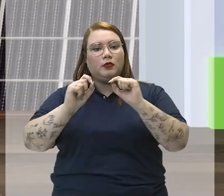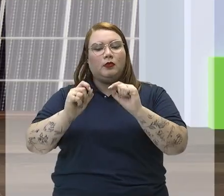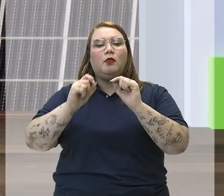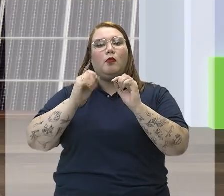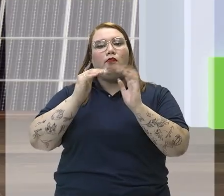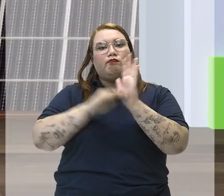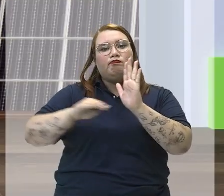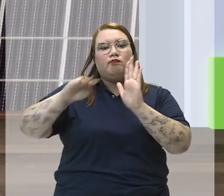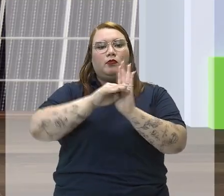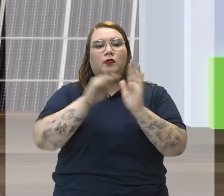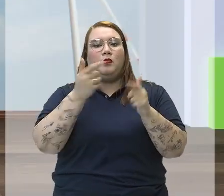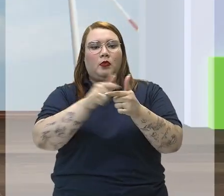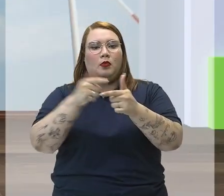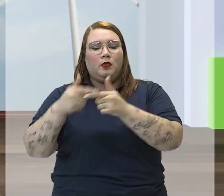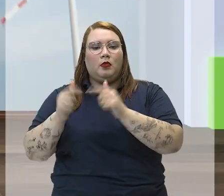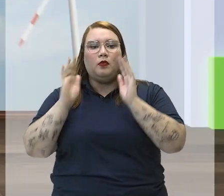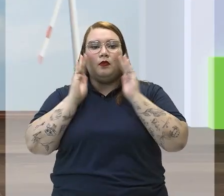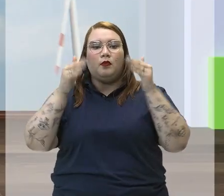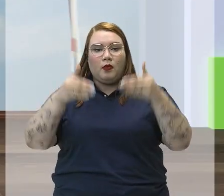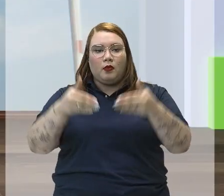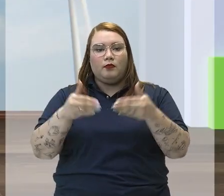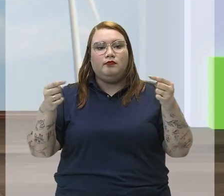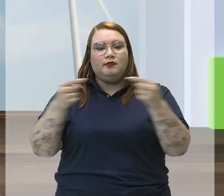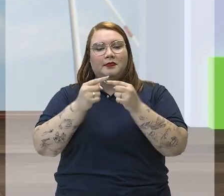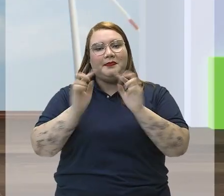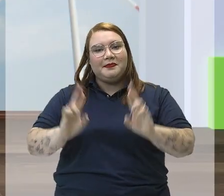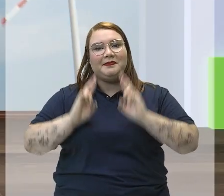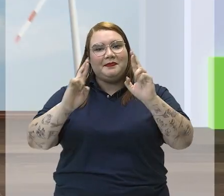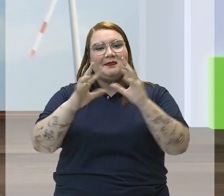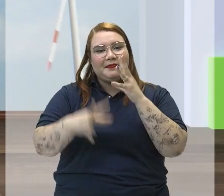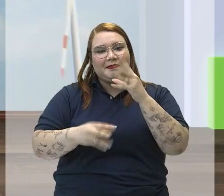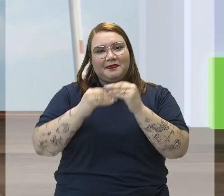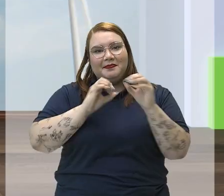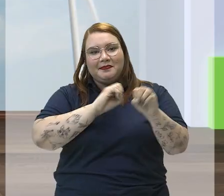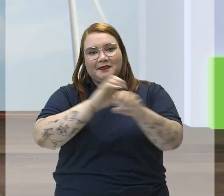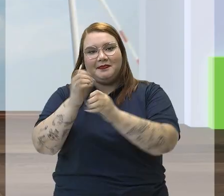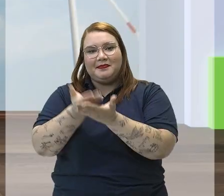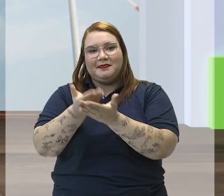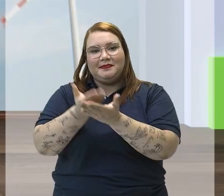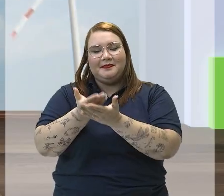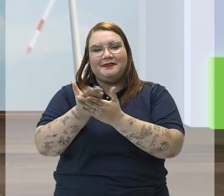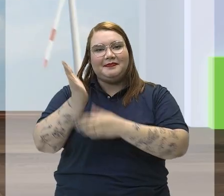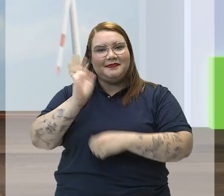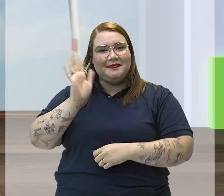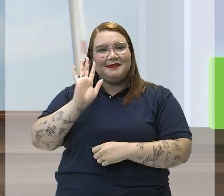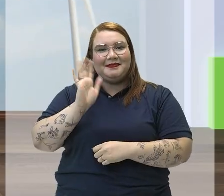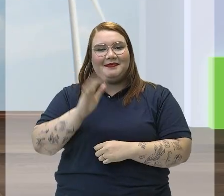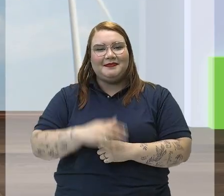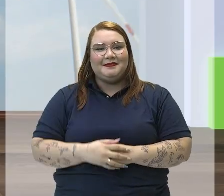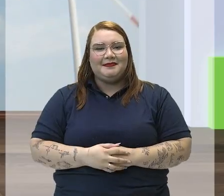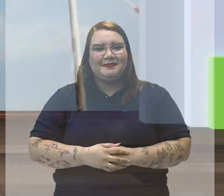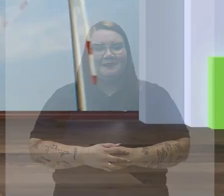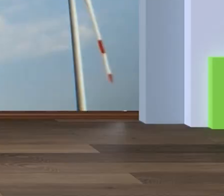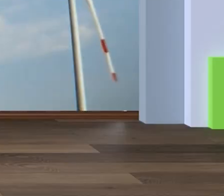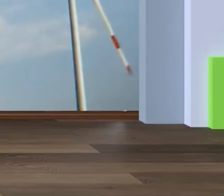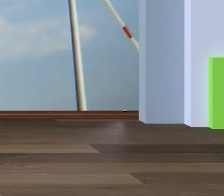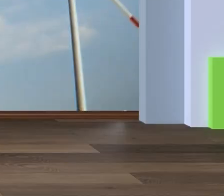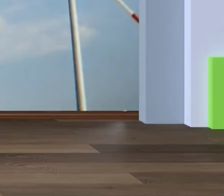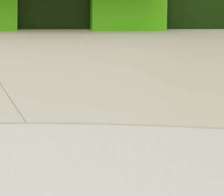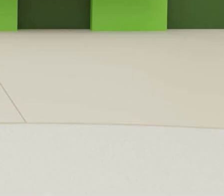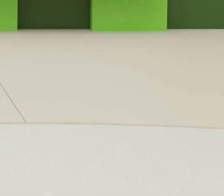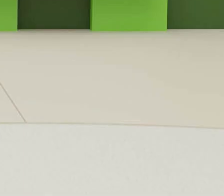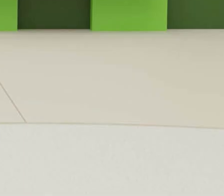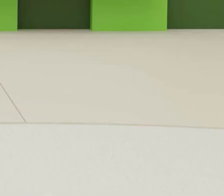problemas relacionados às mudanças climáticas. Espero ter contribuído com a aula de vocês. Até uma próxima oportunidade. Tchau, tchau. Fiquem